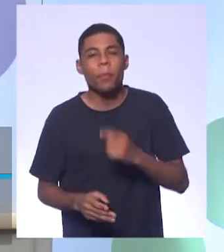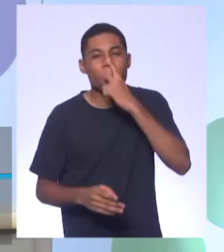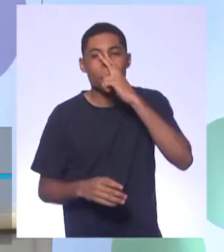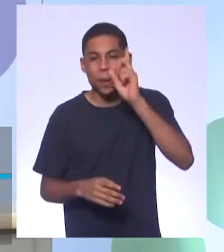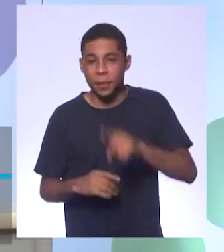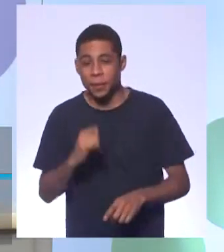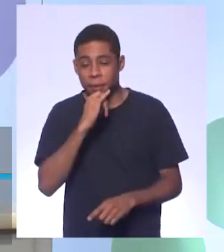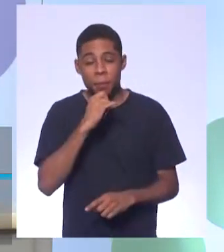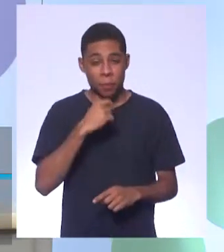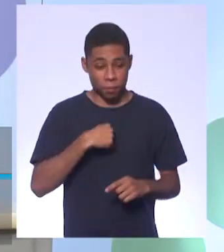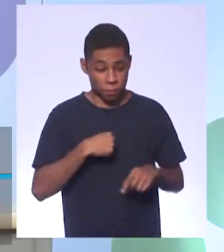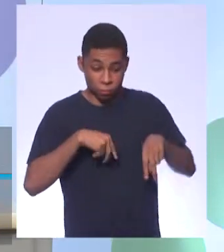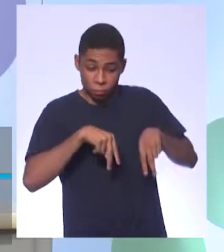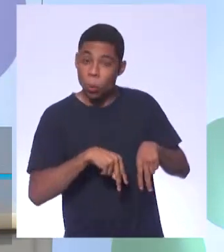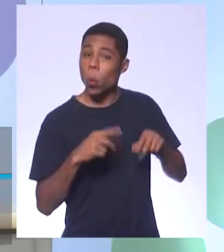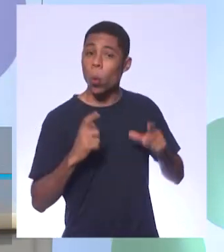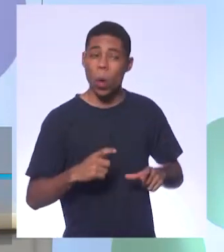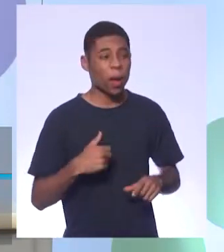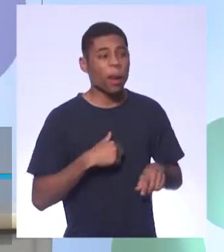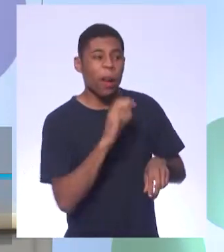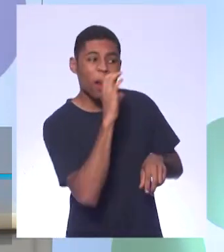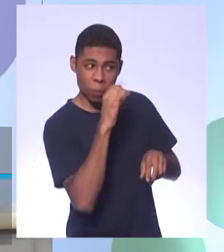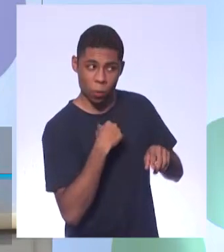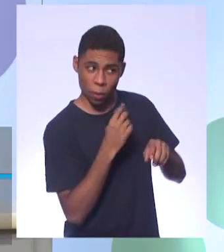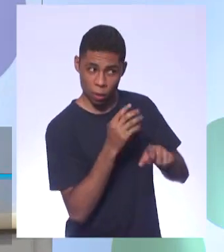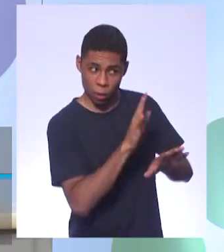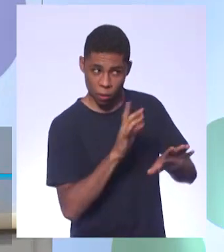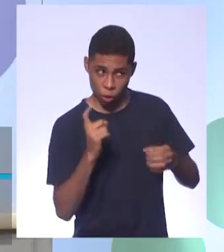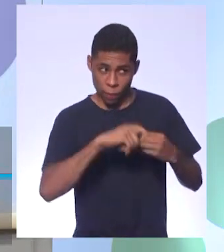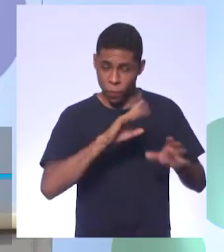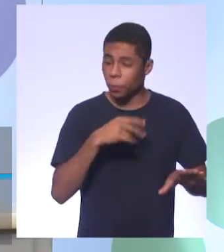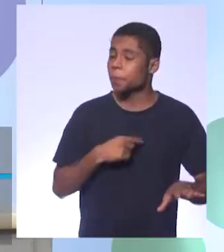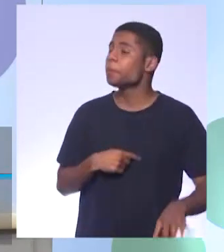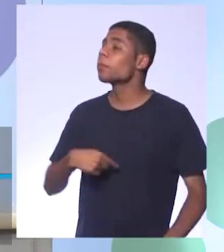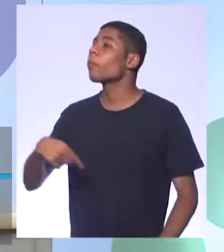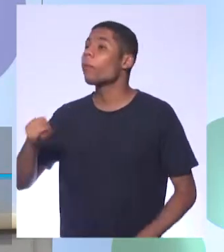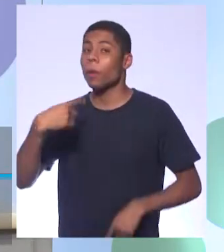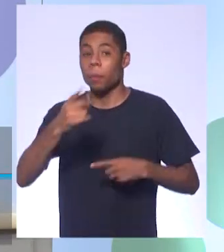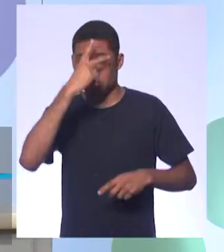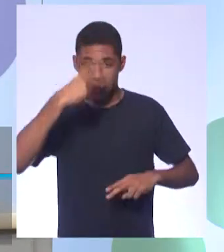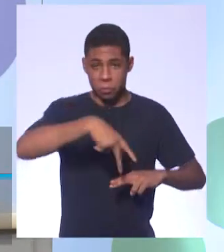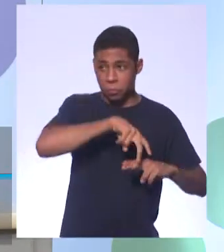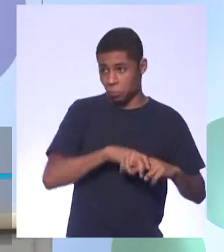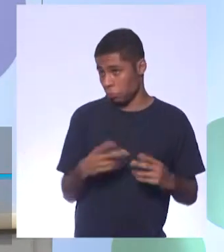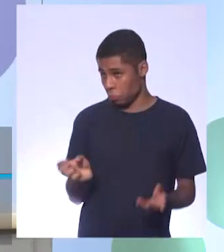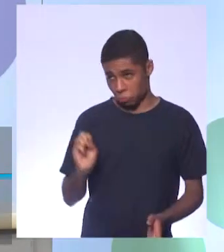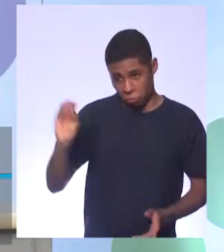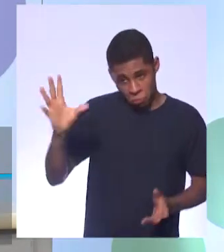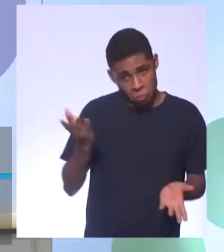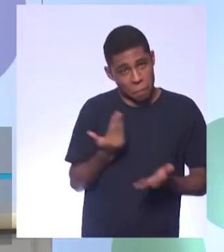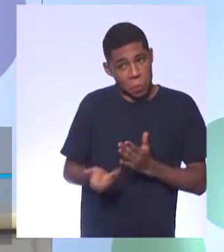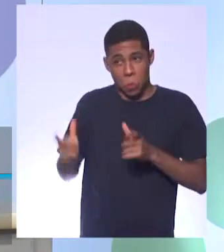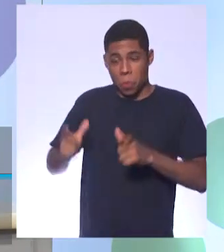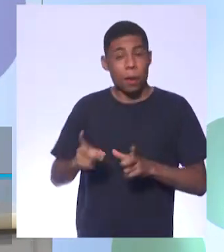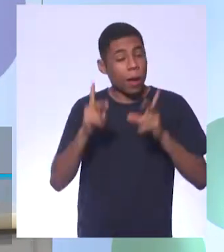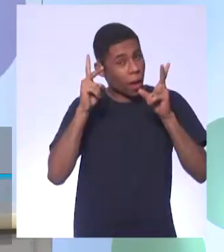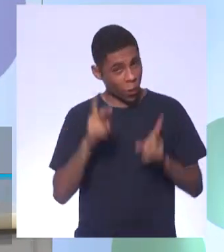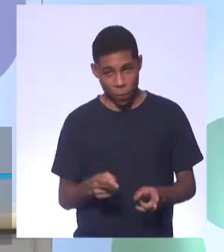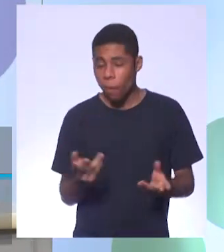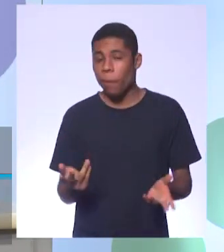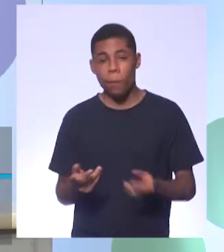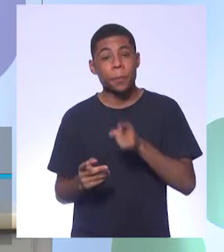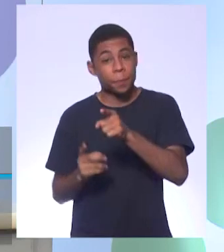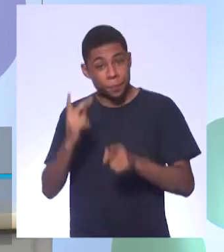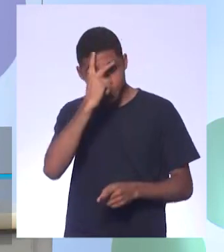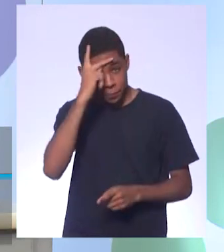Antônio? Exatamente. Os portugueses não ocuparam, outros povos, como a França, a Holanda, começaram já a sondar ali o